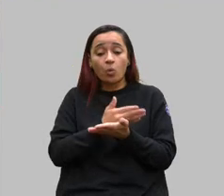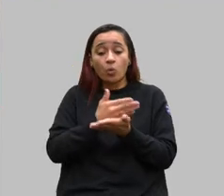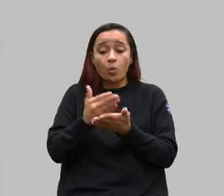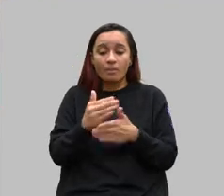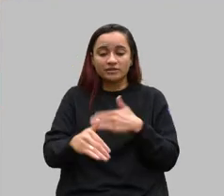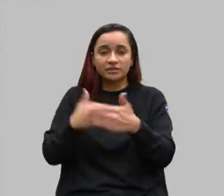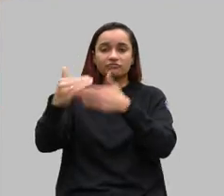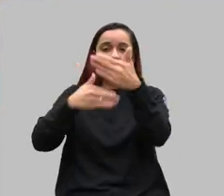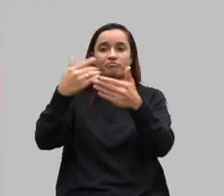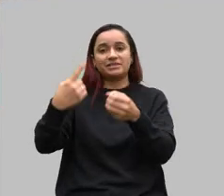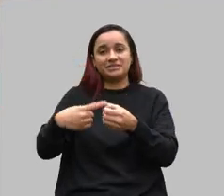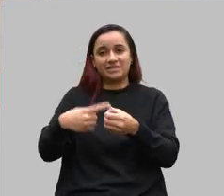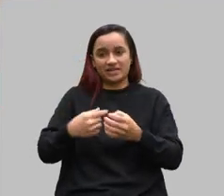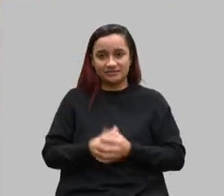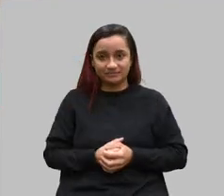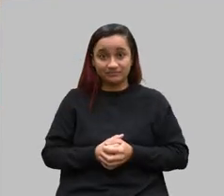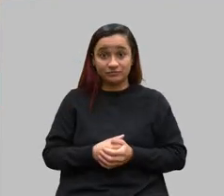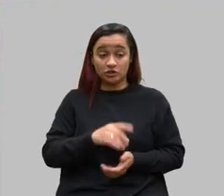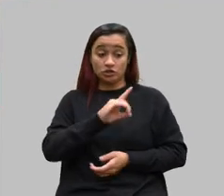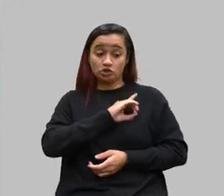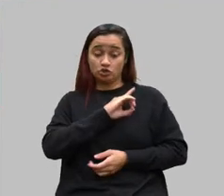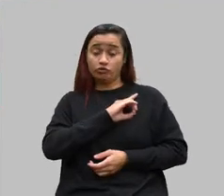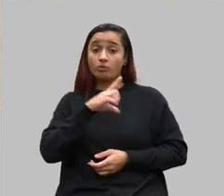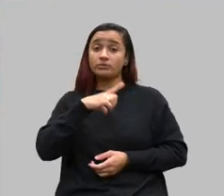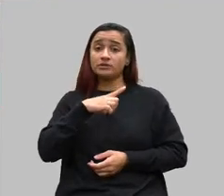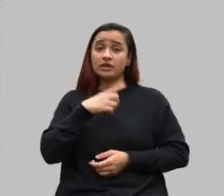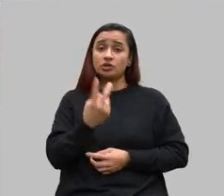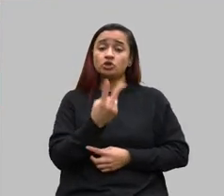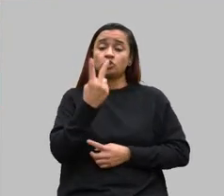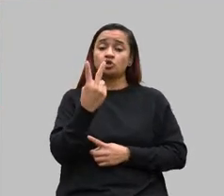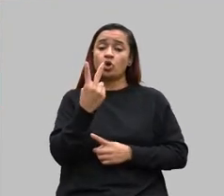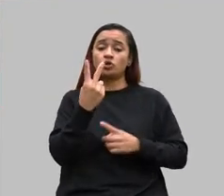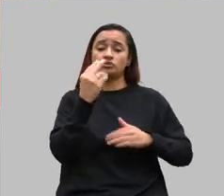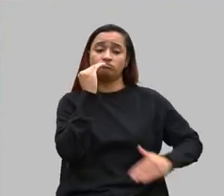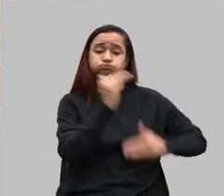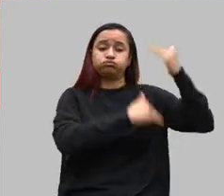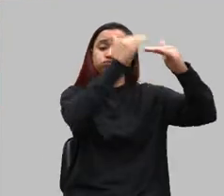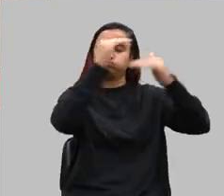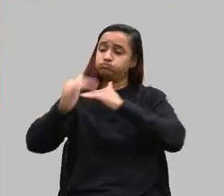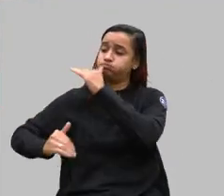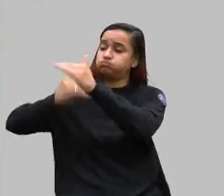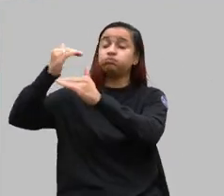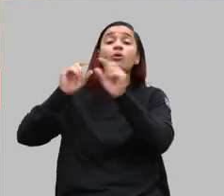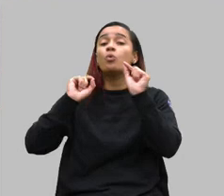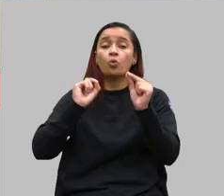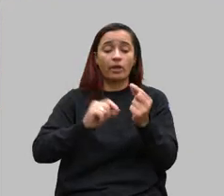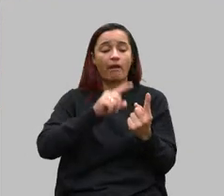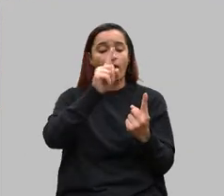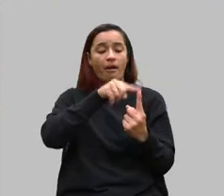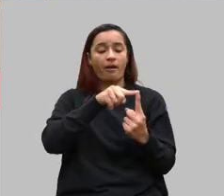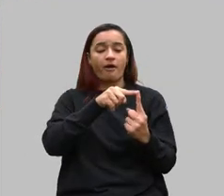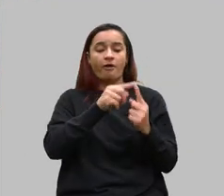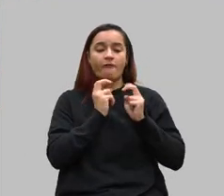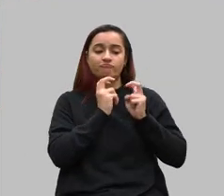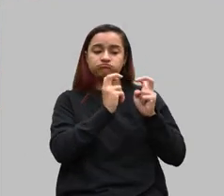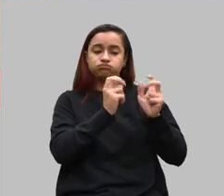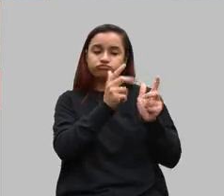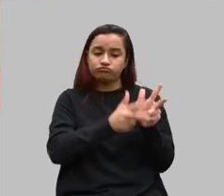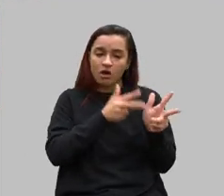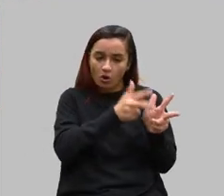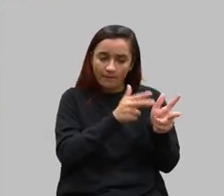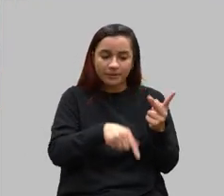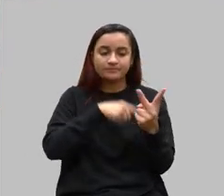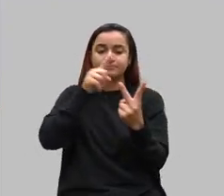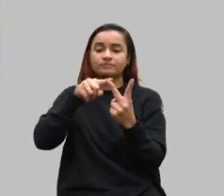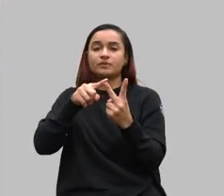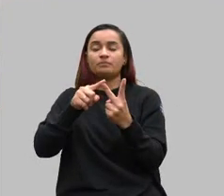Divinópolis teve dois grandes puls dois grandes pulos de desenvolvimento econômico A Ferrovia e depois a indústria techo